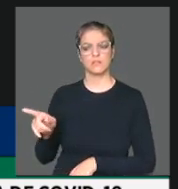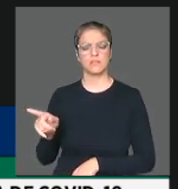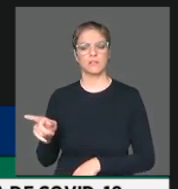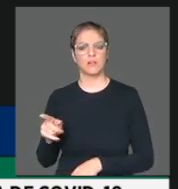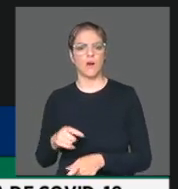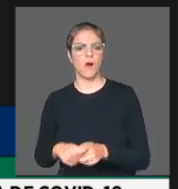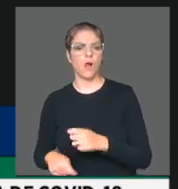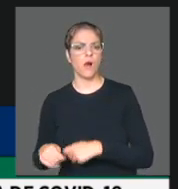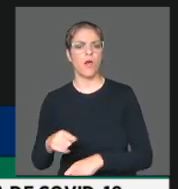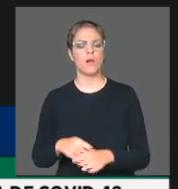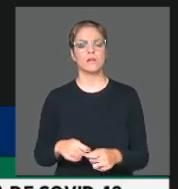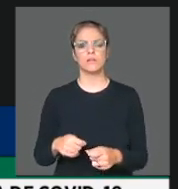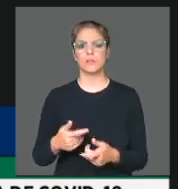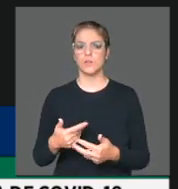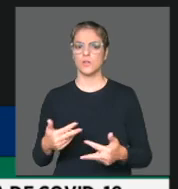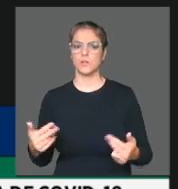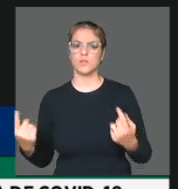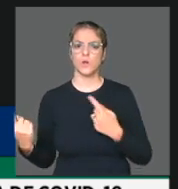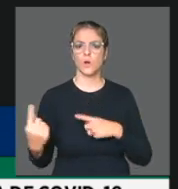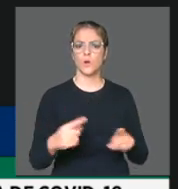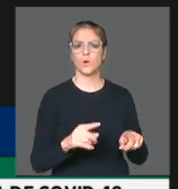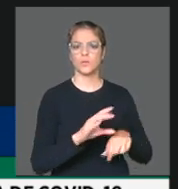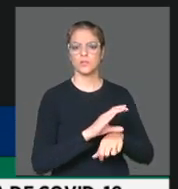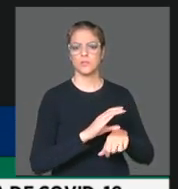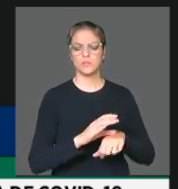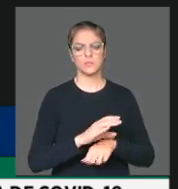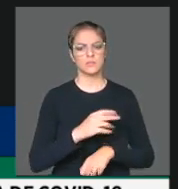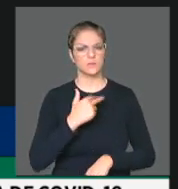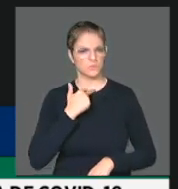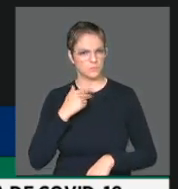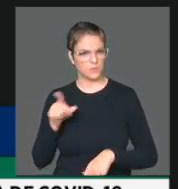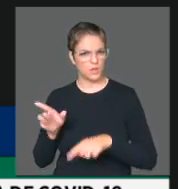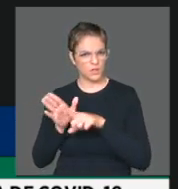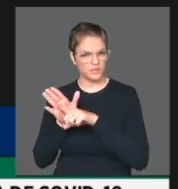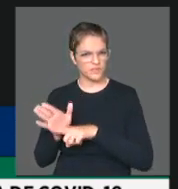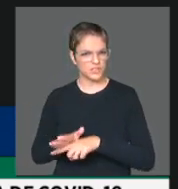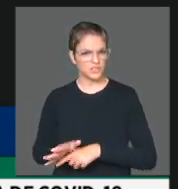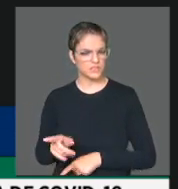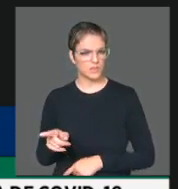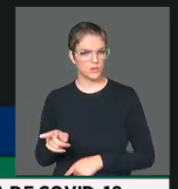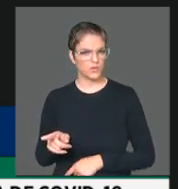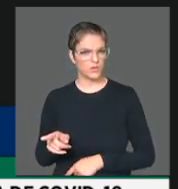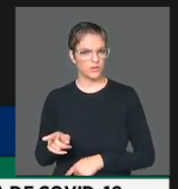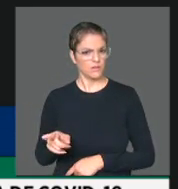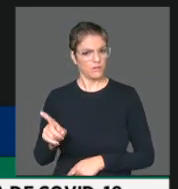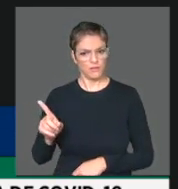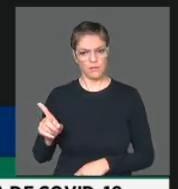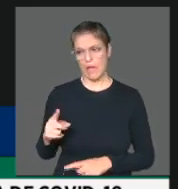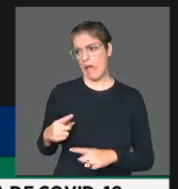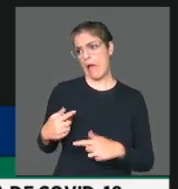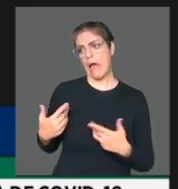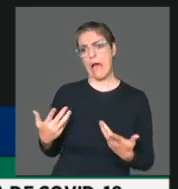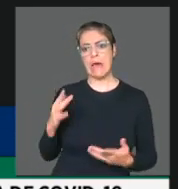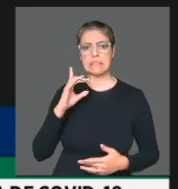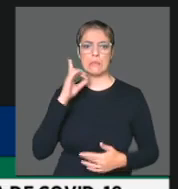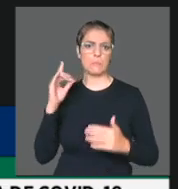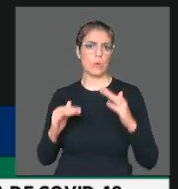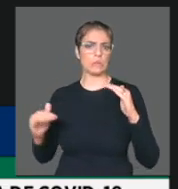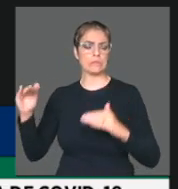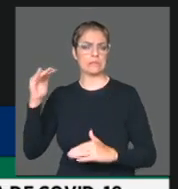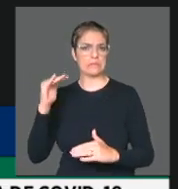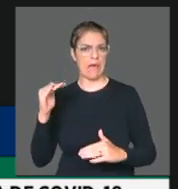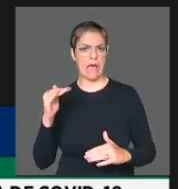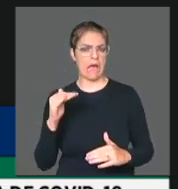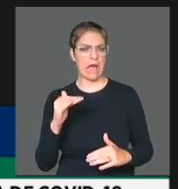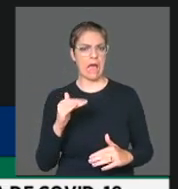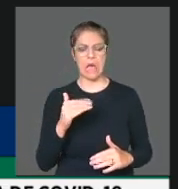a Constituição, contra a democracia, ele não pode ser investigado porque ele é um deputado? Ele está acima do bem e do mal? Ele está